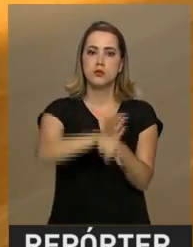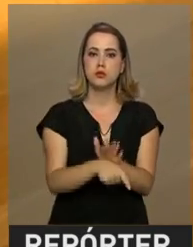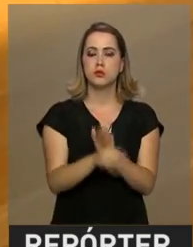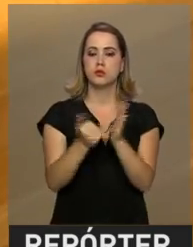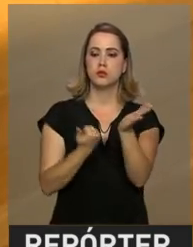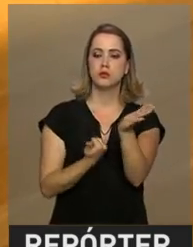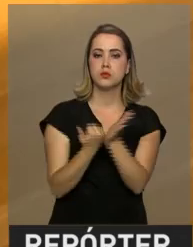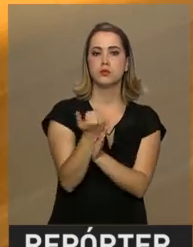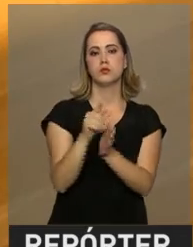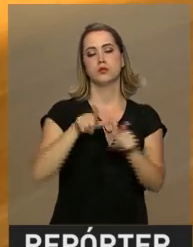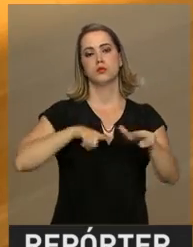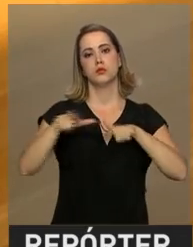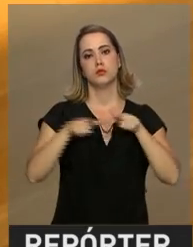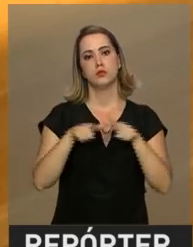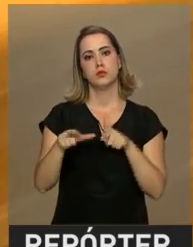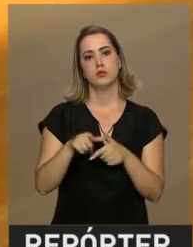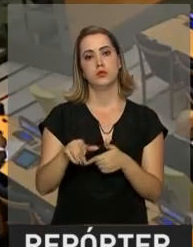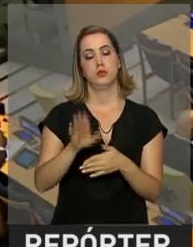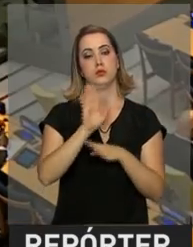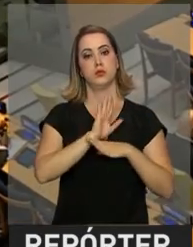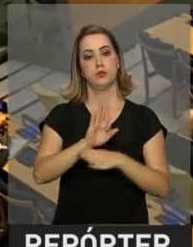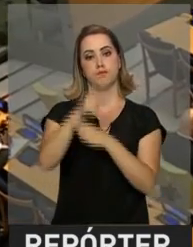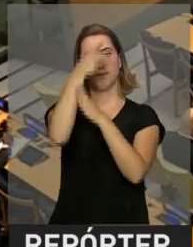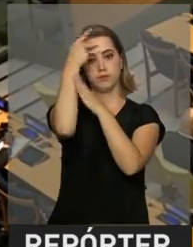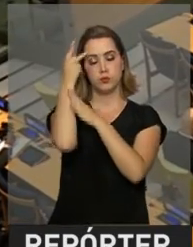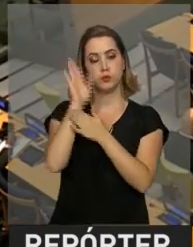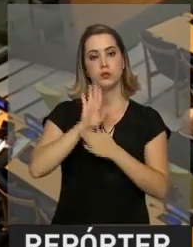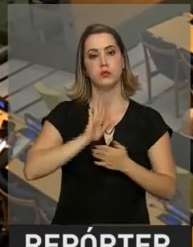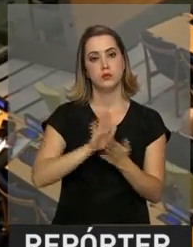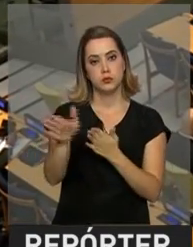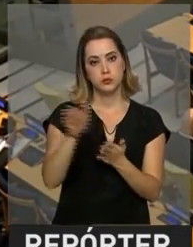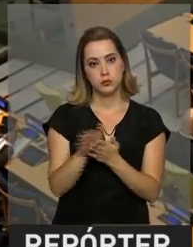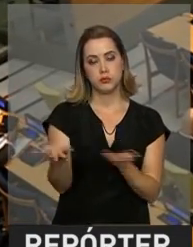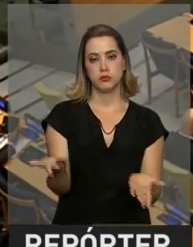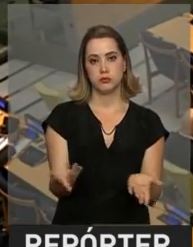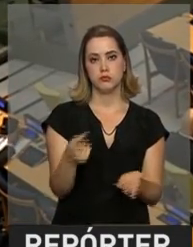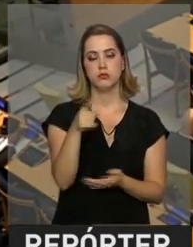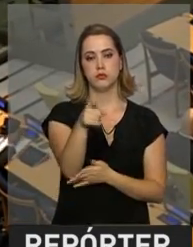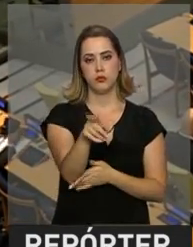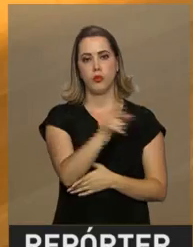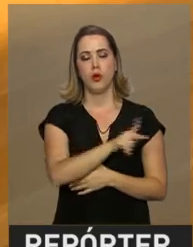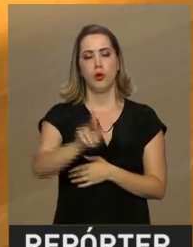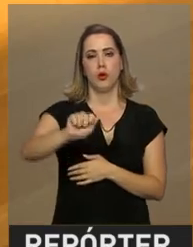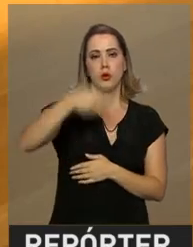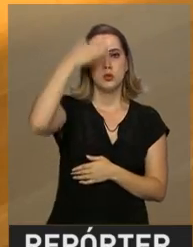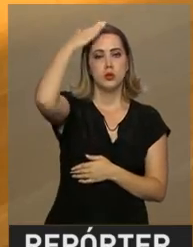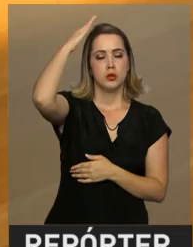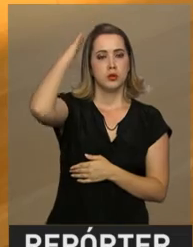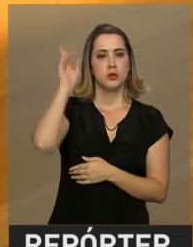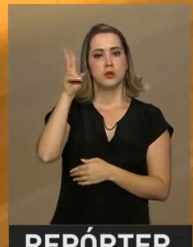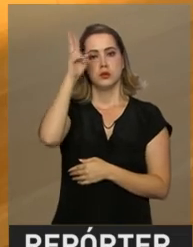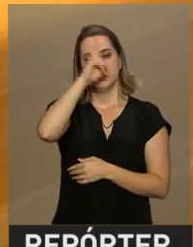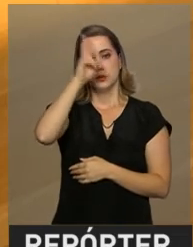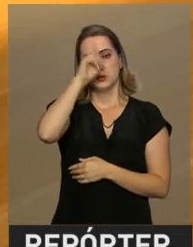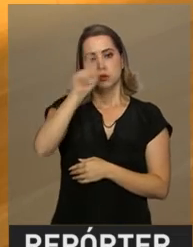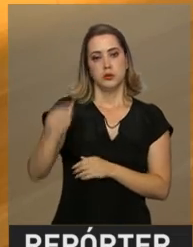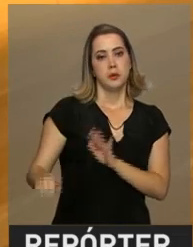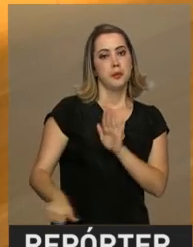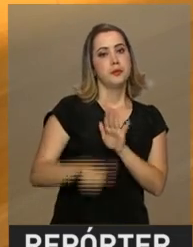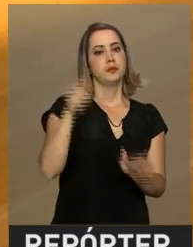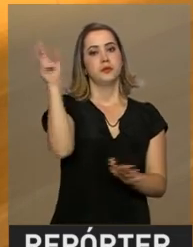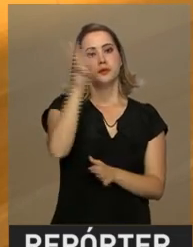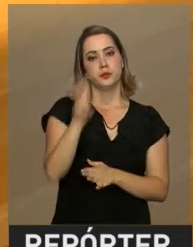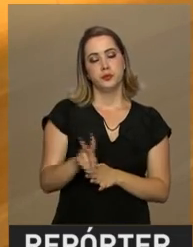em favor dos refugiados michel temer ainda lembrou que pela primeira vez as olimpíadas e para enviadas do rio de